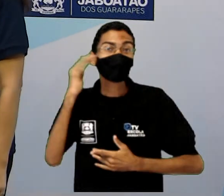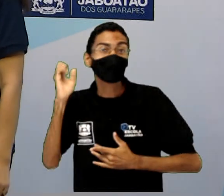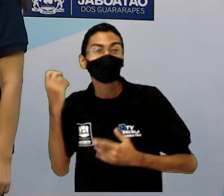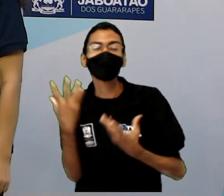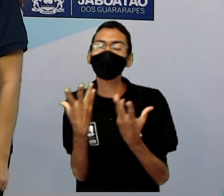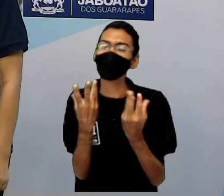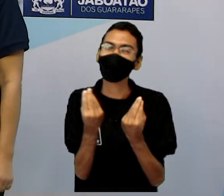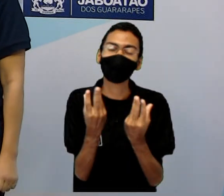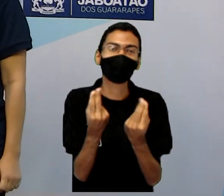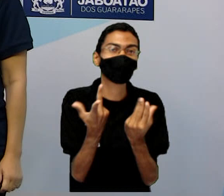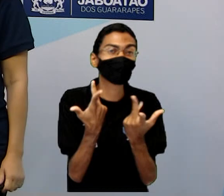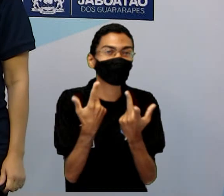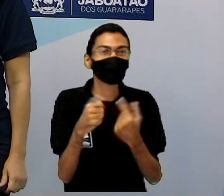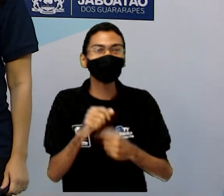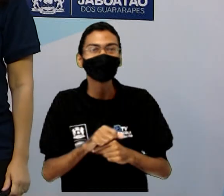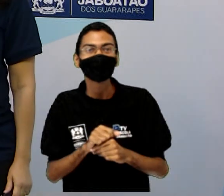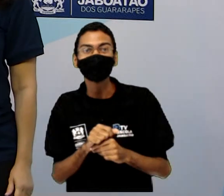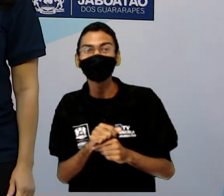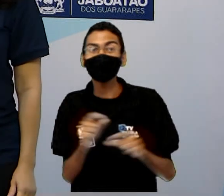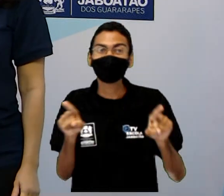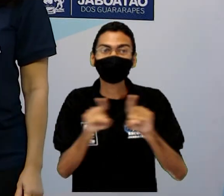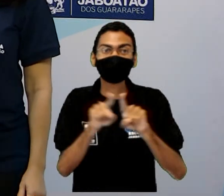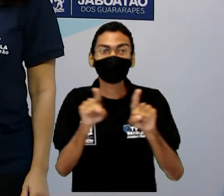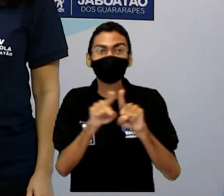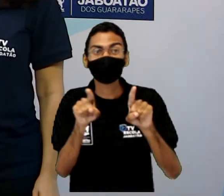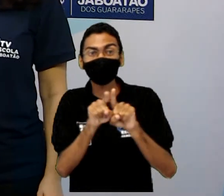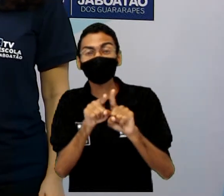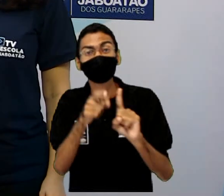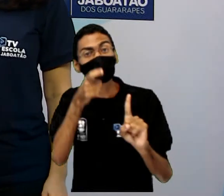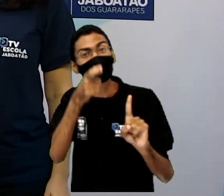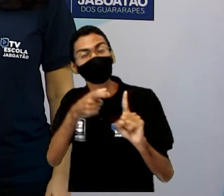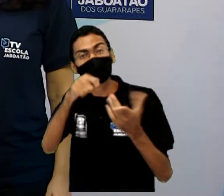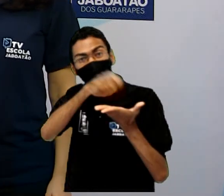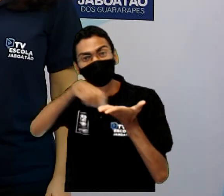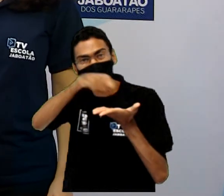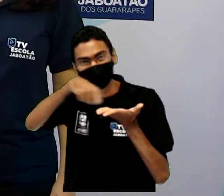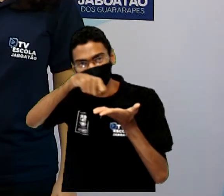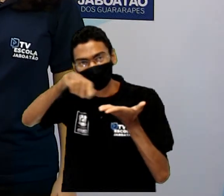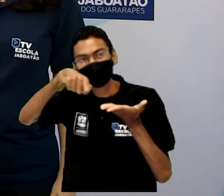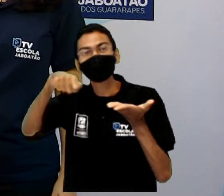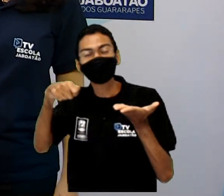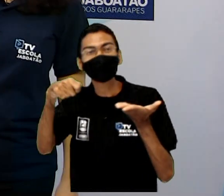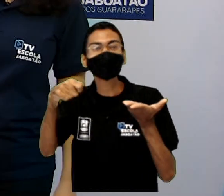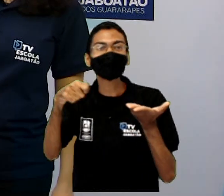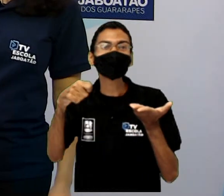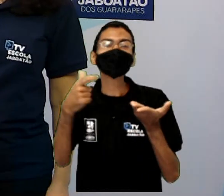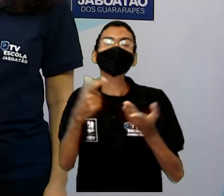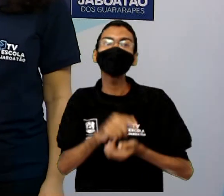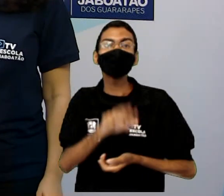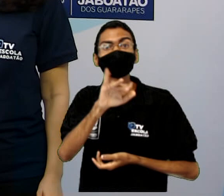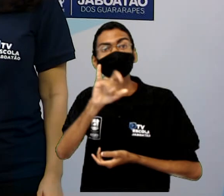o autor também, né, o escritor, é bem famoso, que é William Shakespeare. Além desses